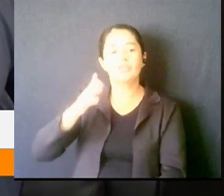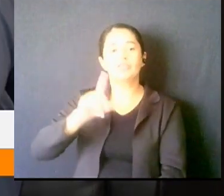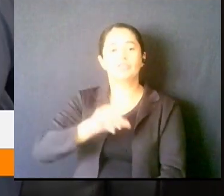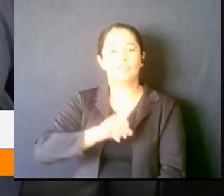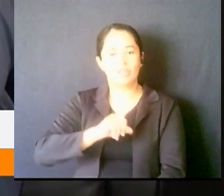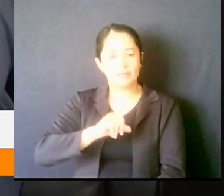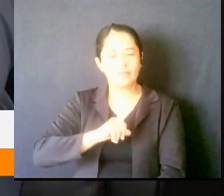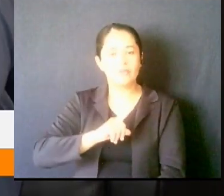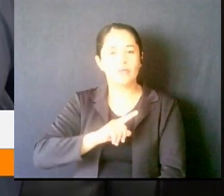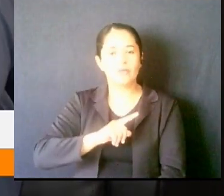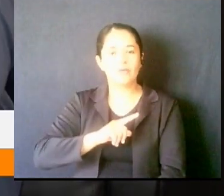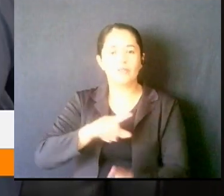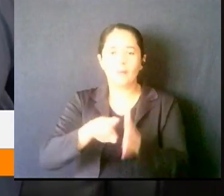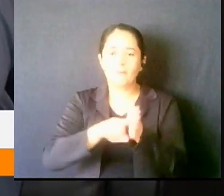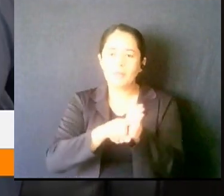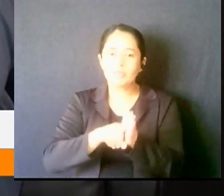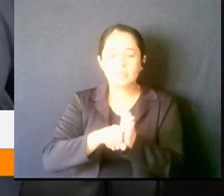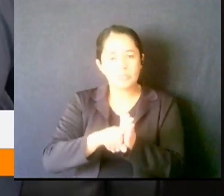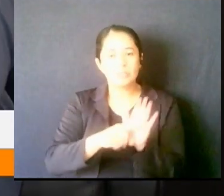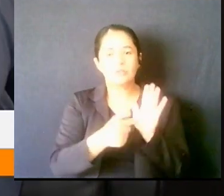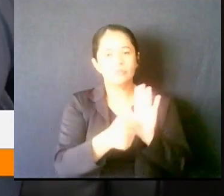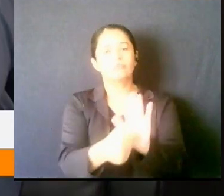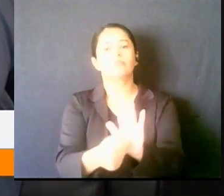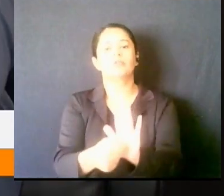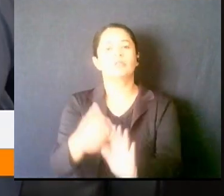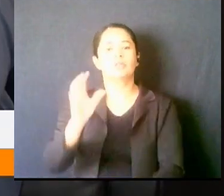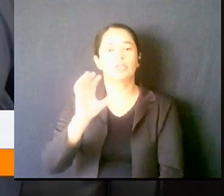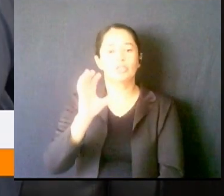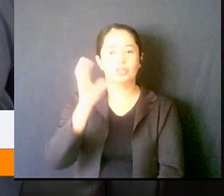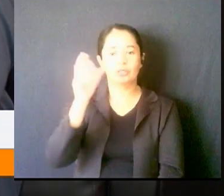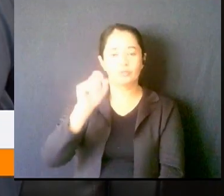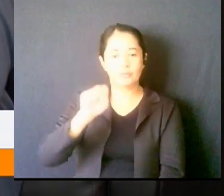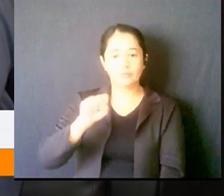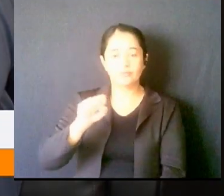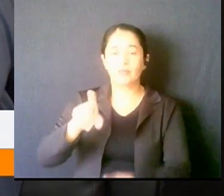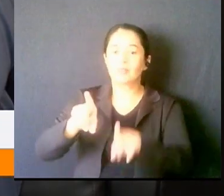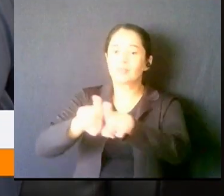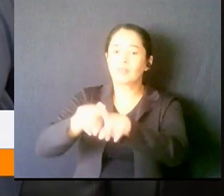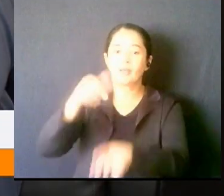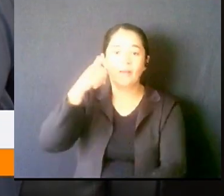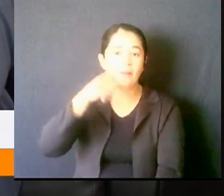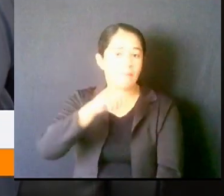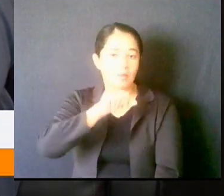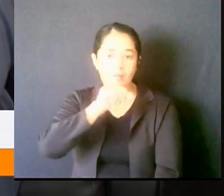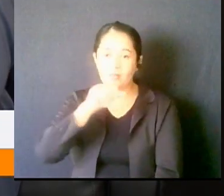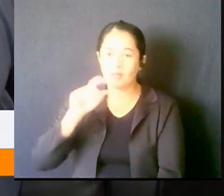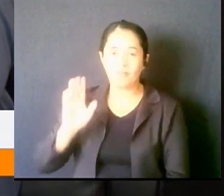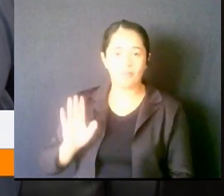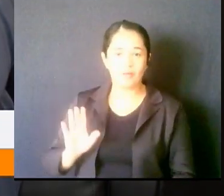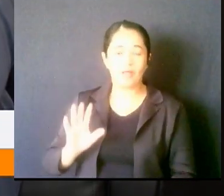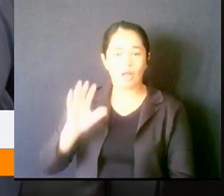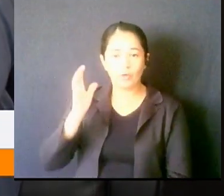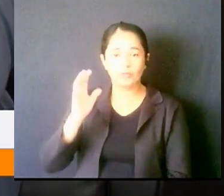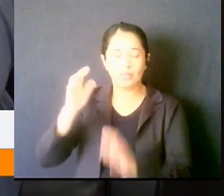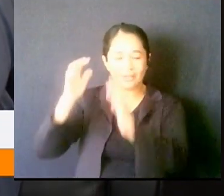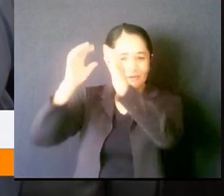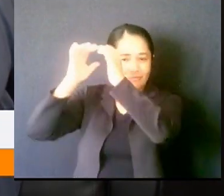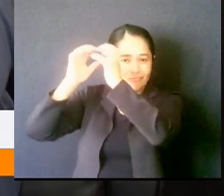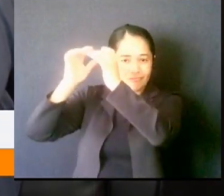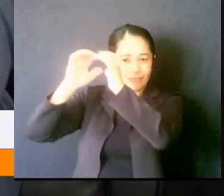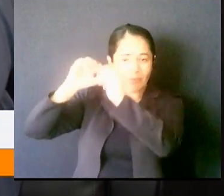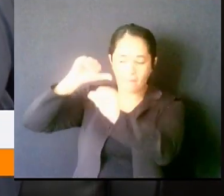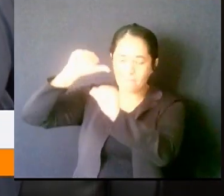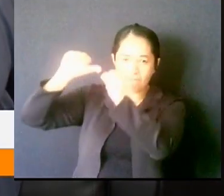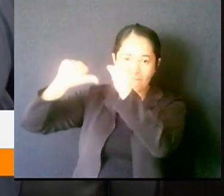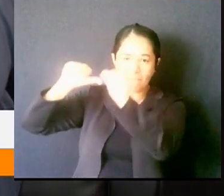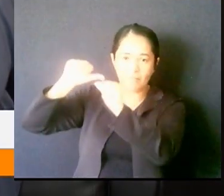que isso acontece. E na mãe também vai acontecer mudanças no cérebro dela. Esse cérebro dela não vai ser mais o mesmo.